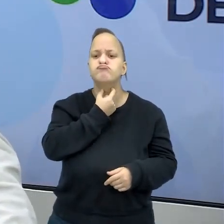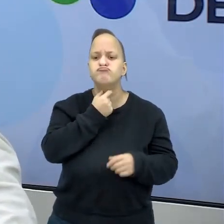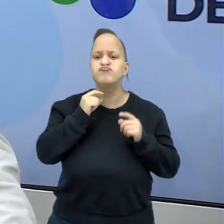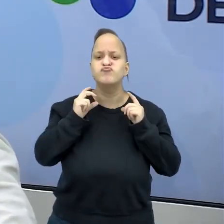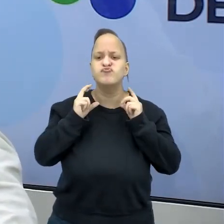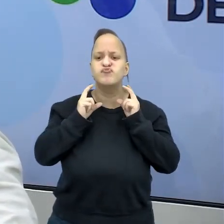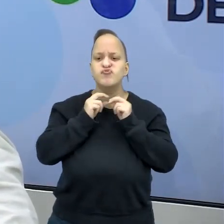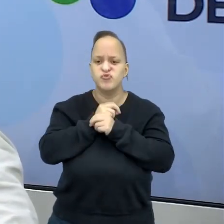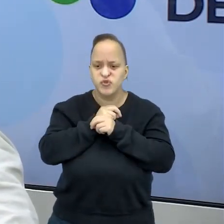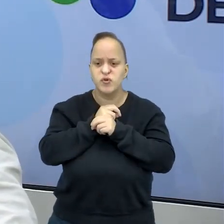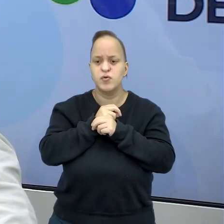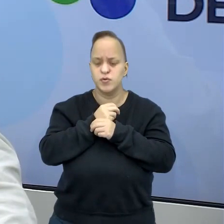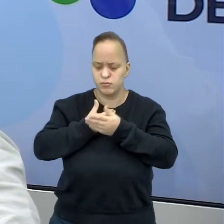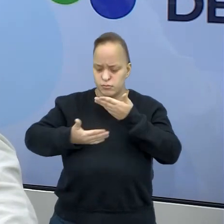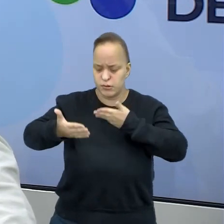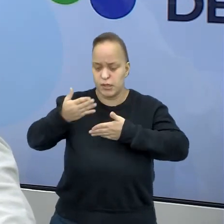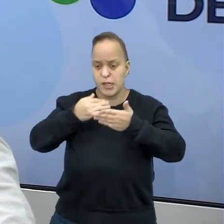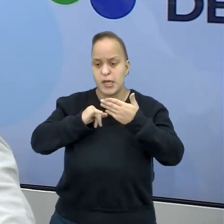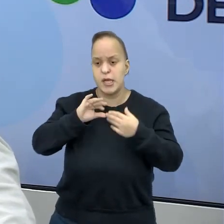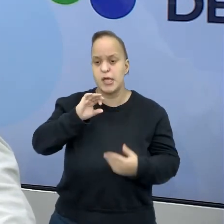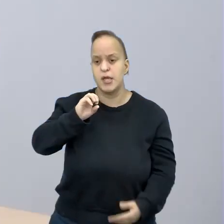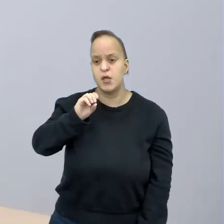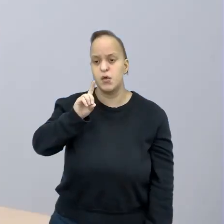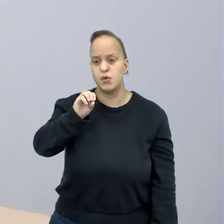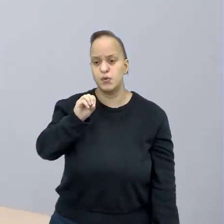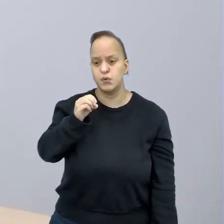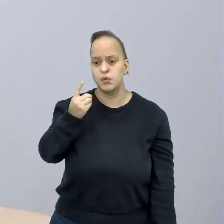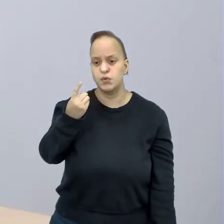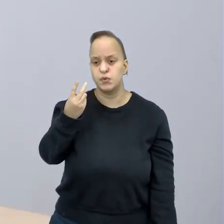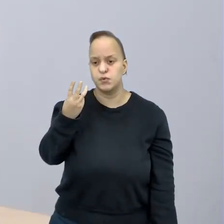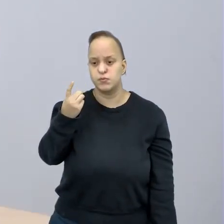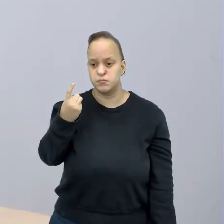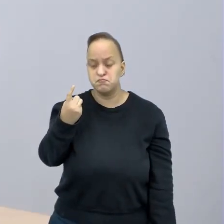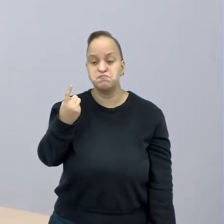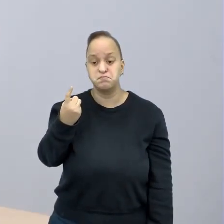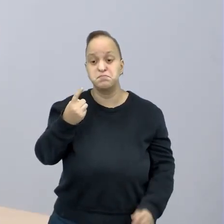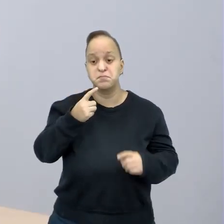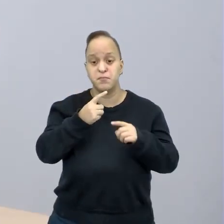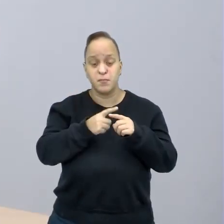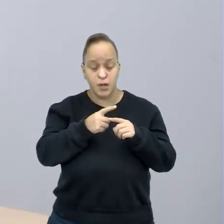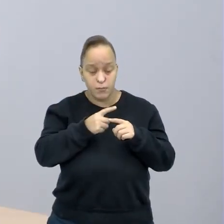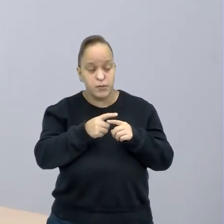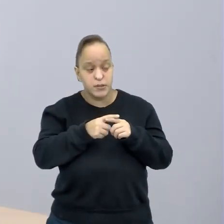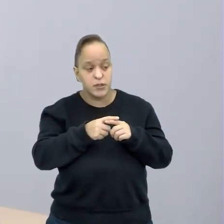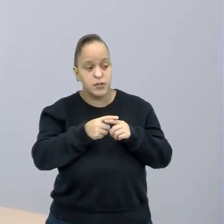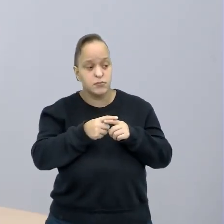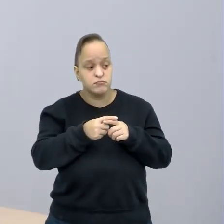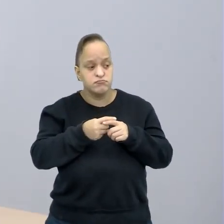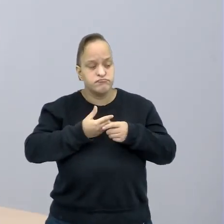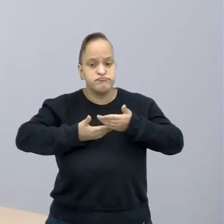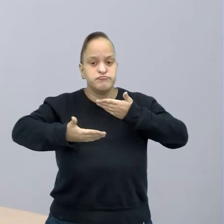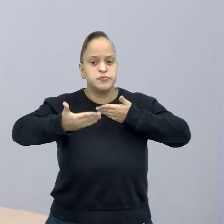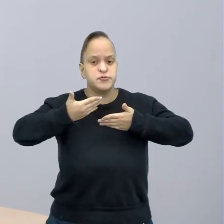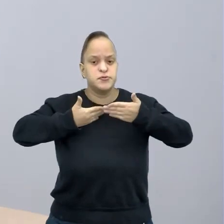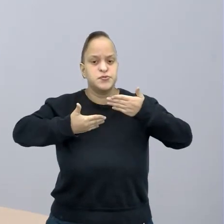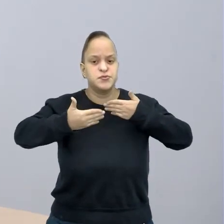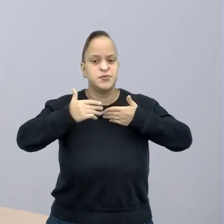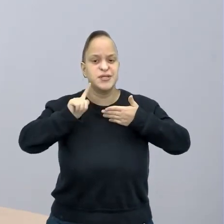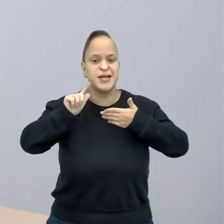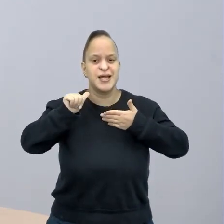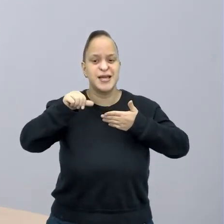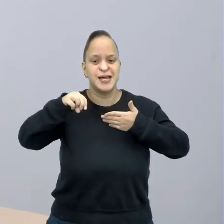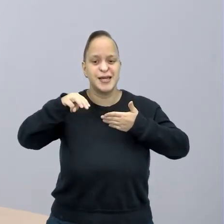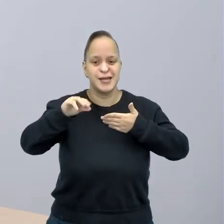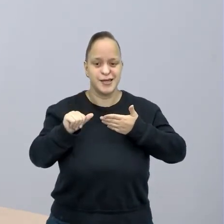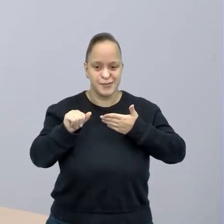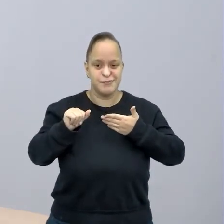com iodo 131. Porque o iodo, ele emite radiações gama, que vão fazer o quê? Eles vão destruir